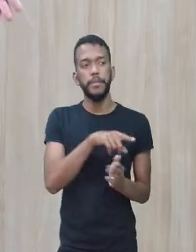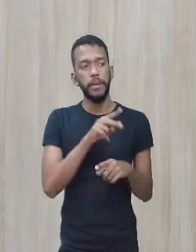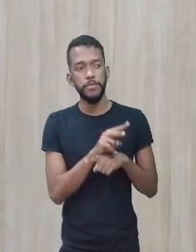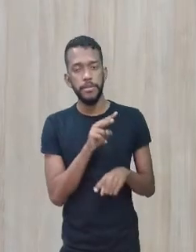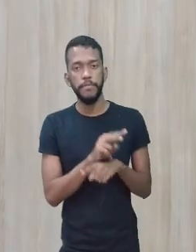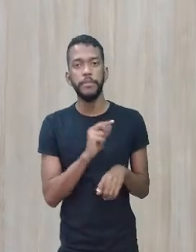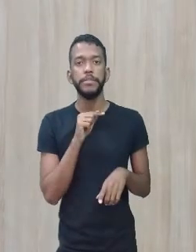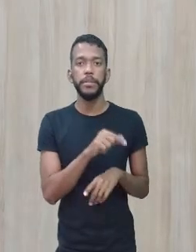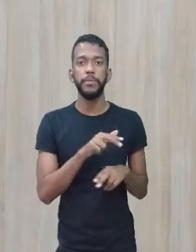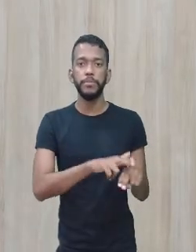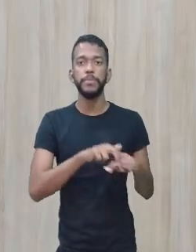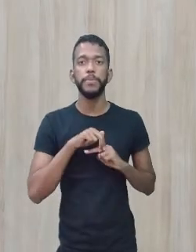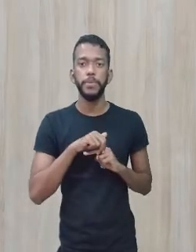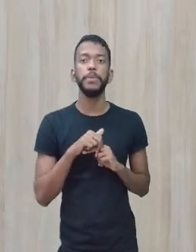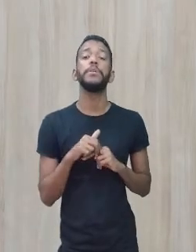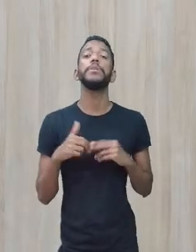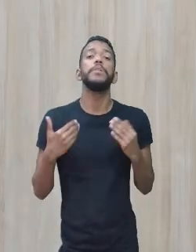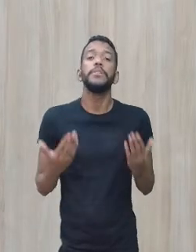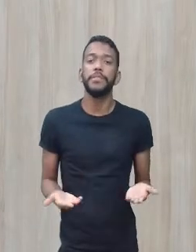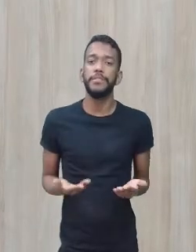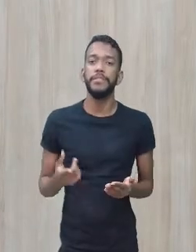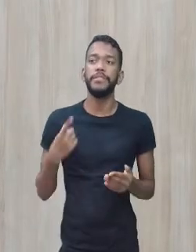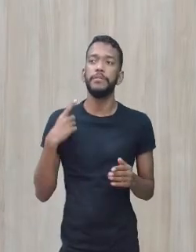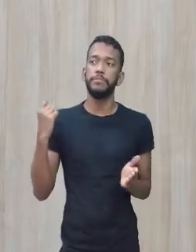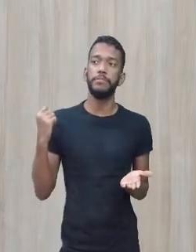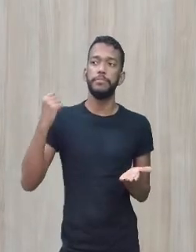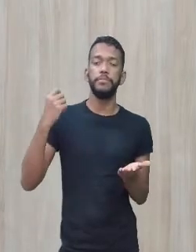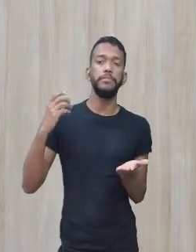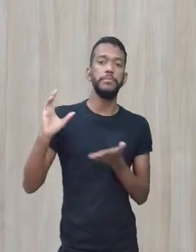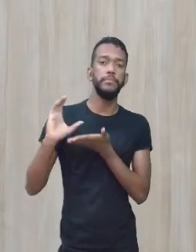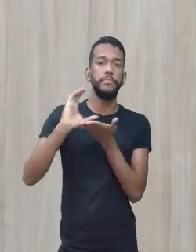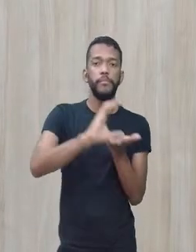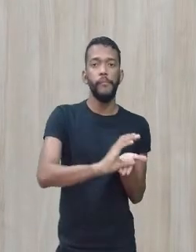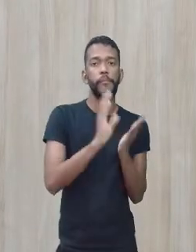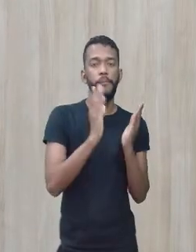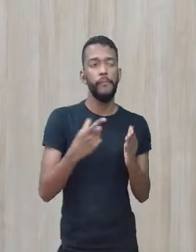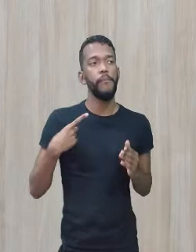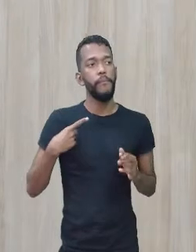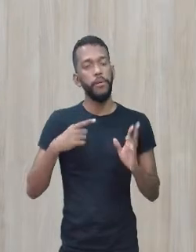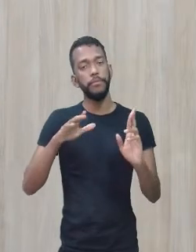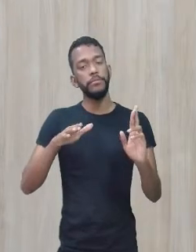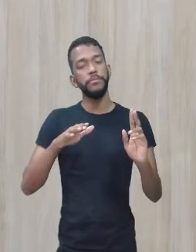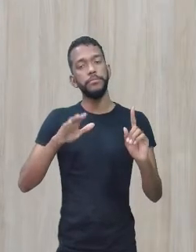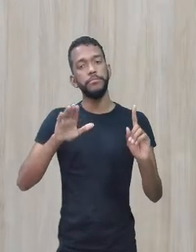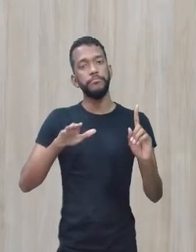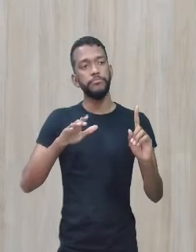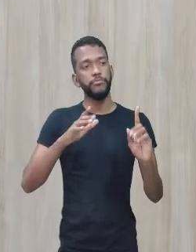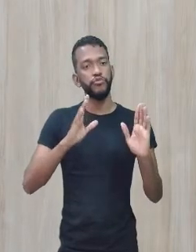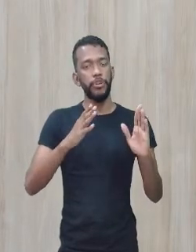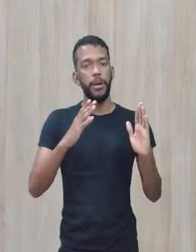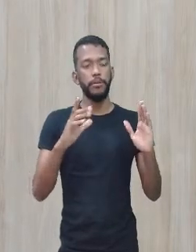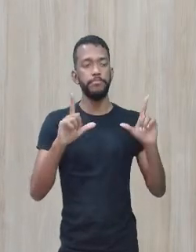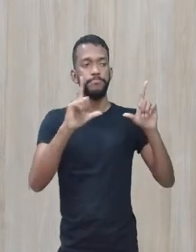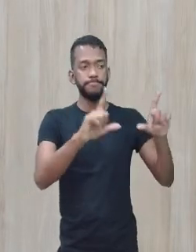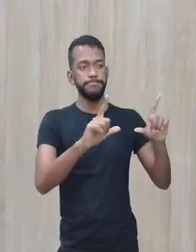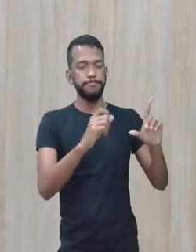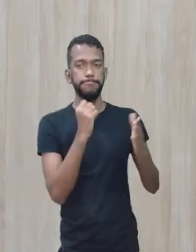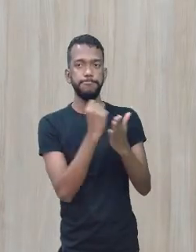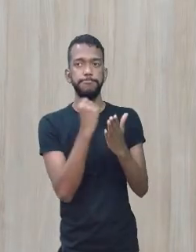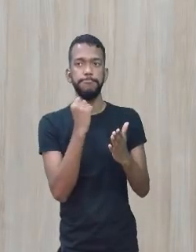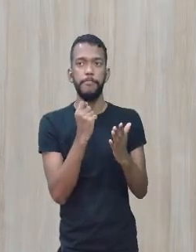conservação daquele patrimônio. Então, um bem tombado é um bem que ganha um status ali de preservação.